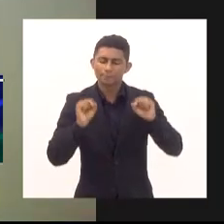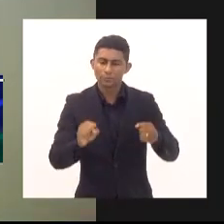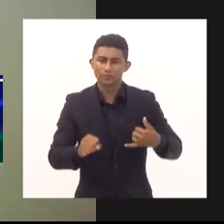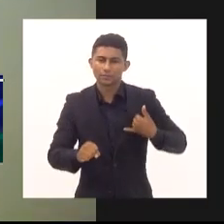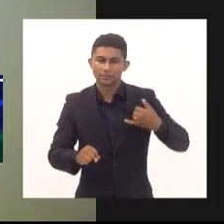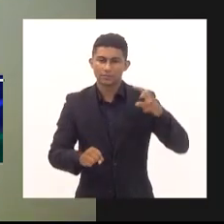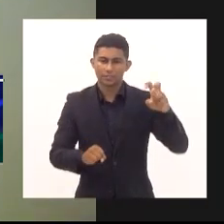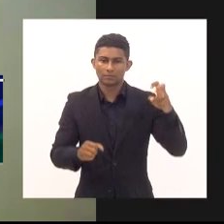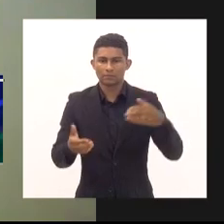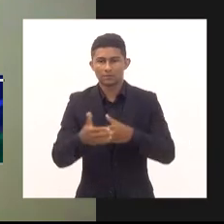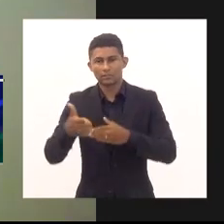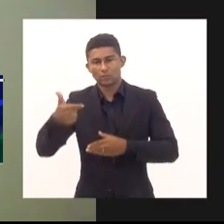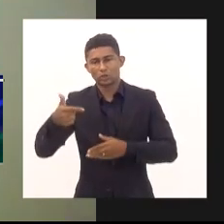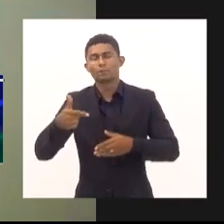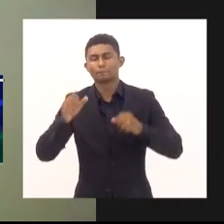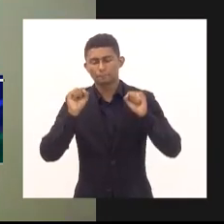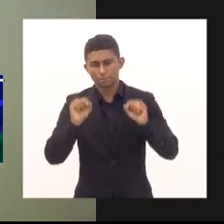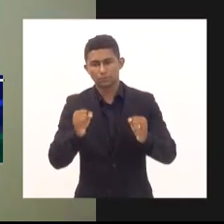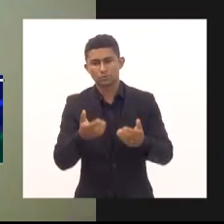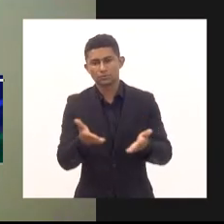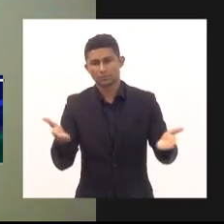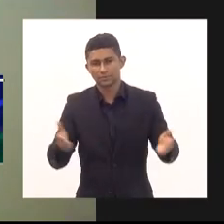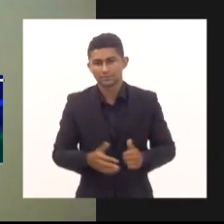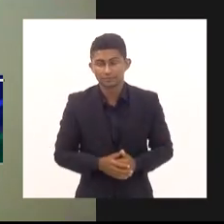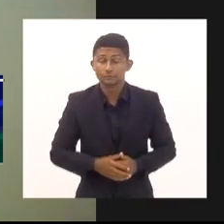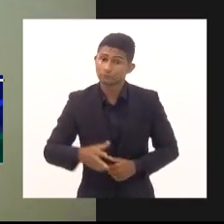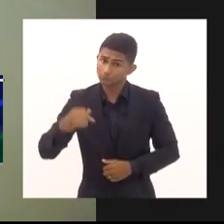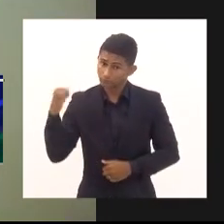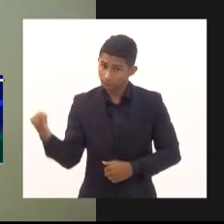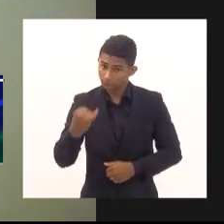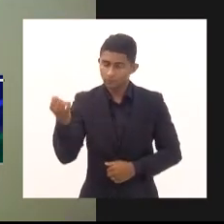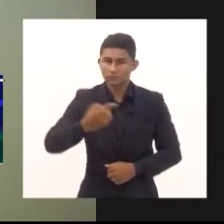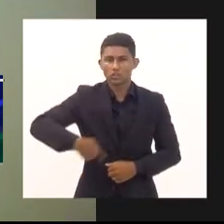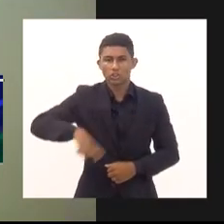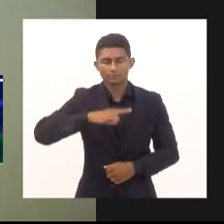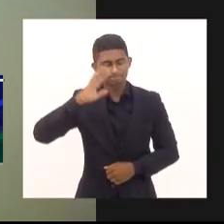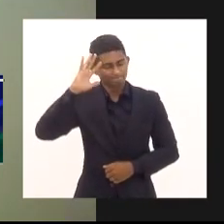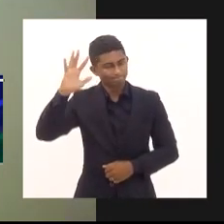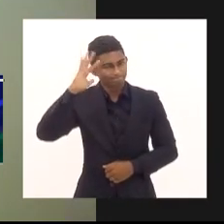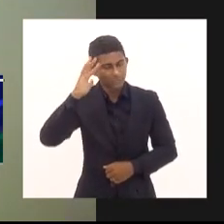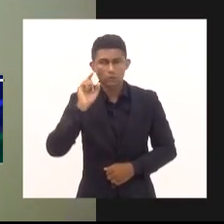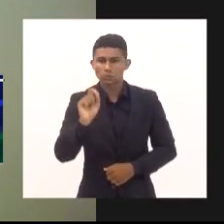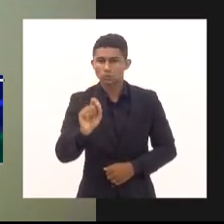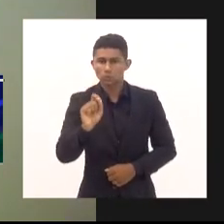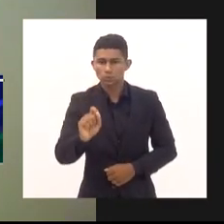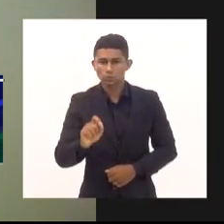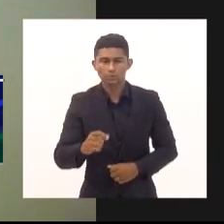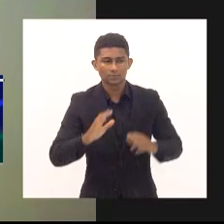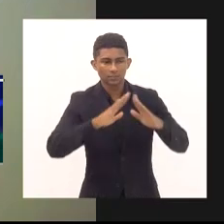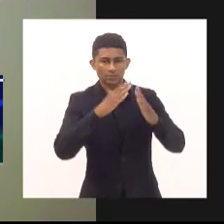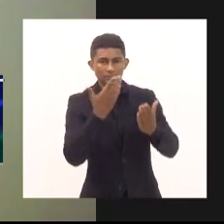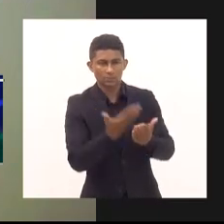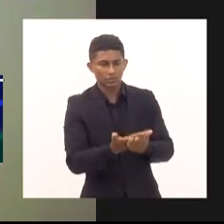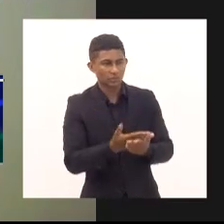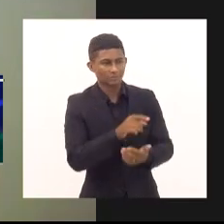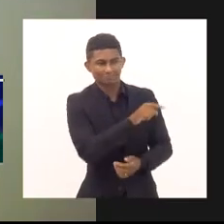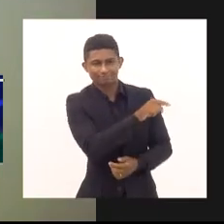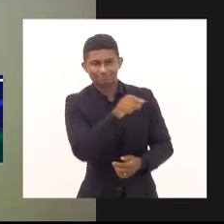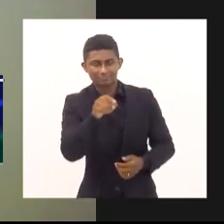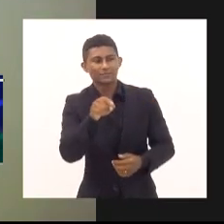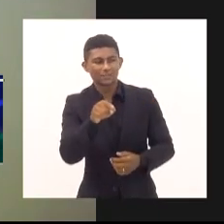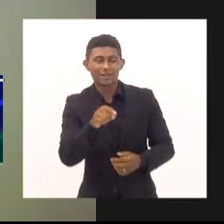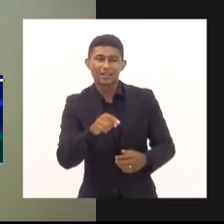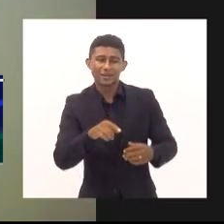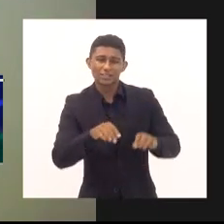5 e 12 anos. Então, é importante que a gente tenha em mente que a estrutura, a infraestrutura das escolas é